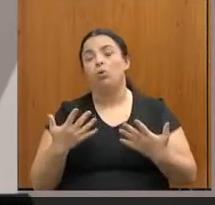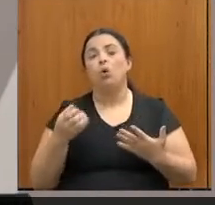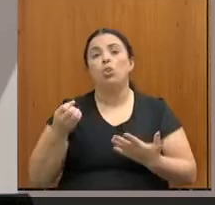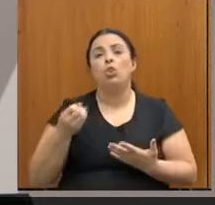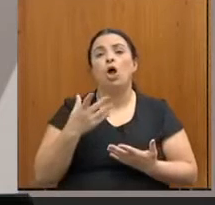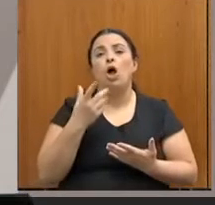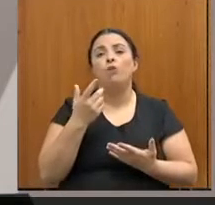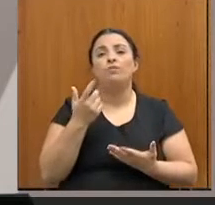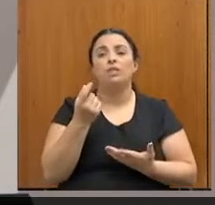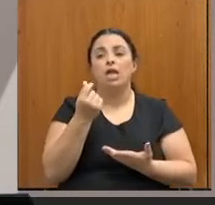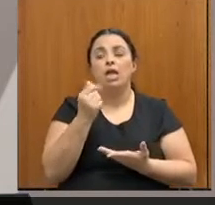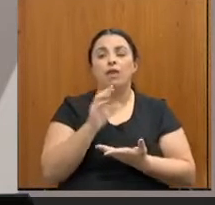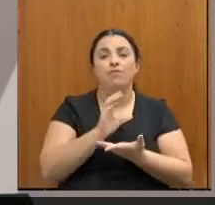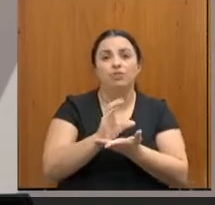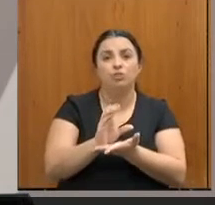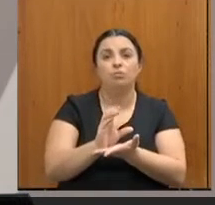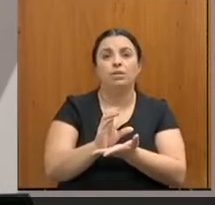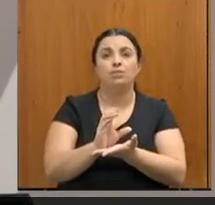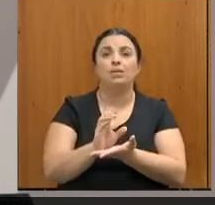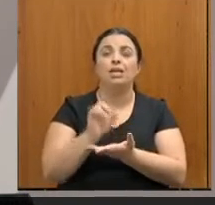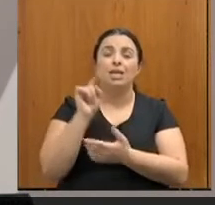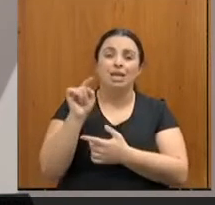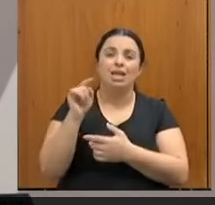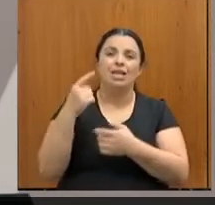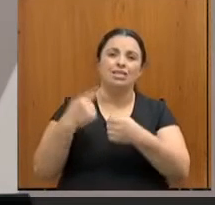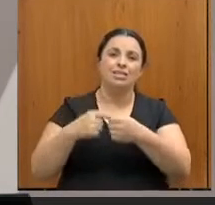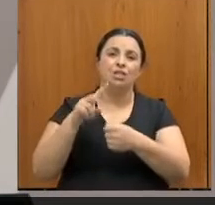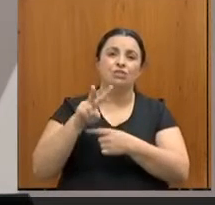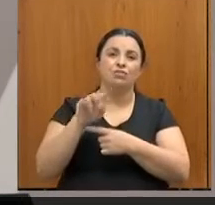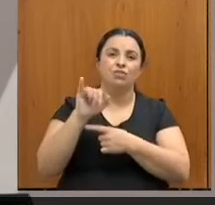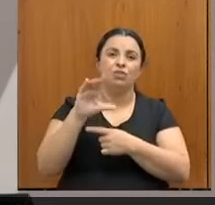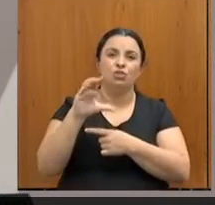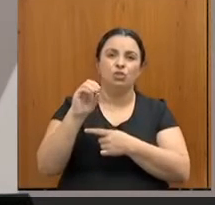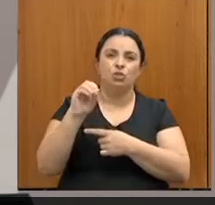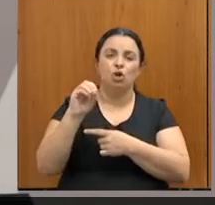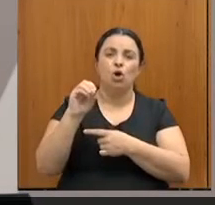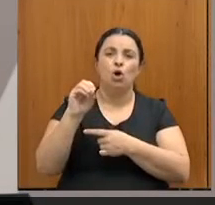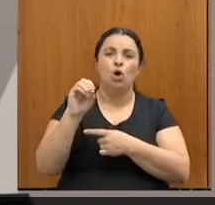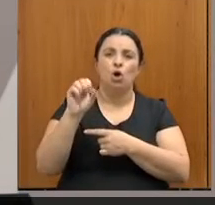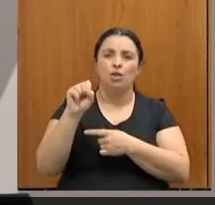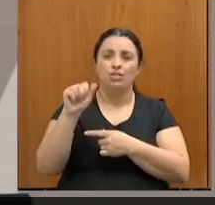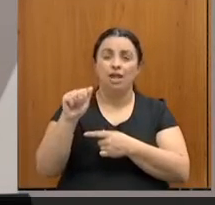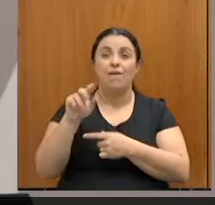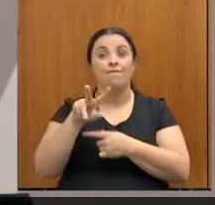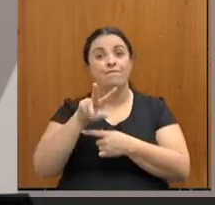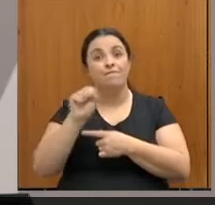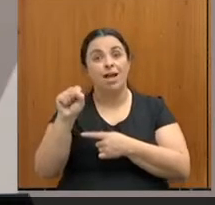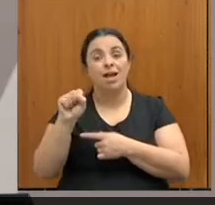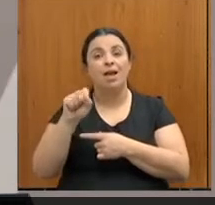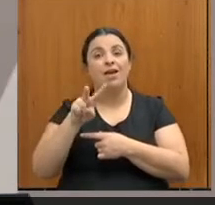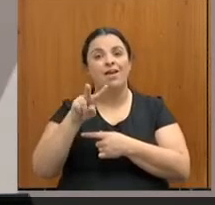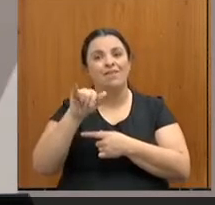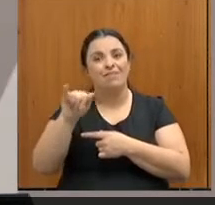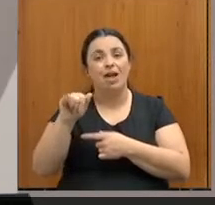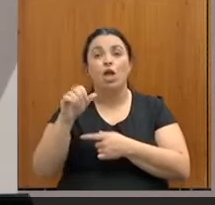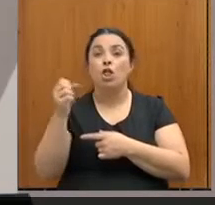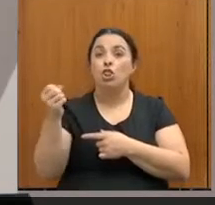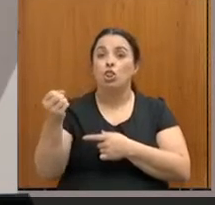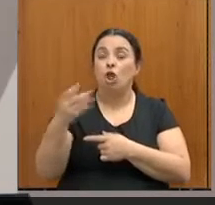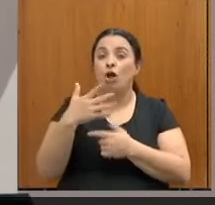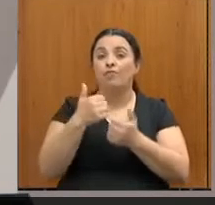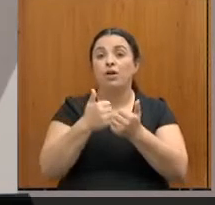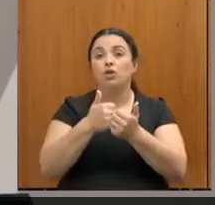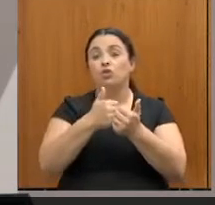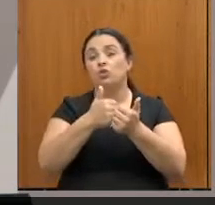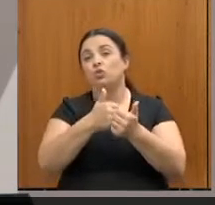sendo contemplada como a nova subestação eu gostaria de exclusivos que contará com a presença da Cemig na instalação da